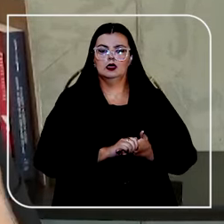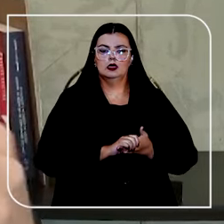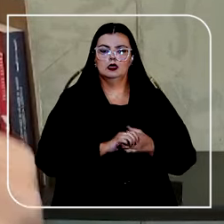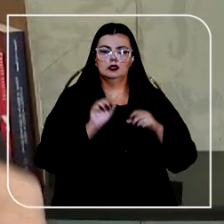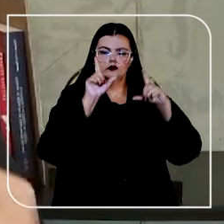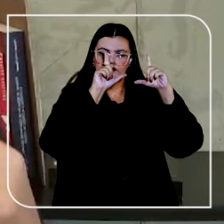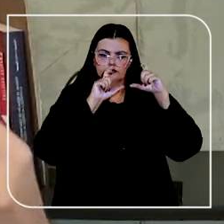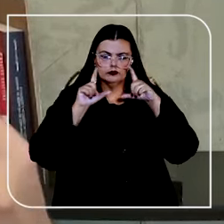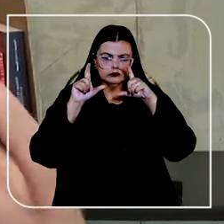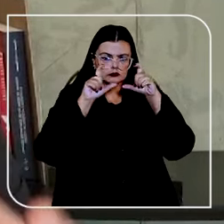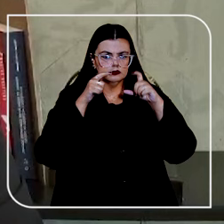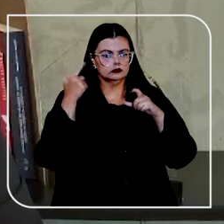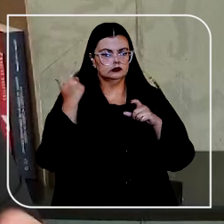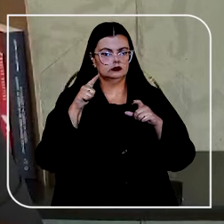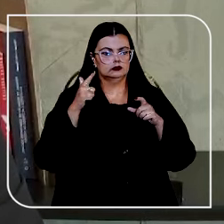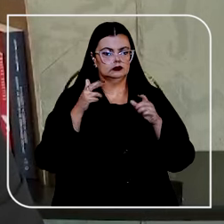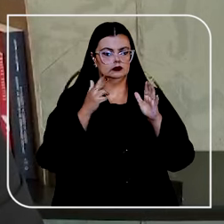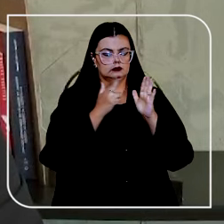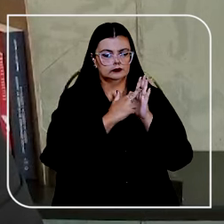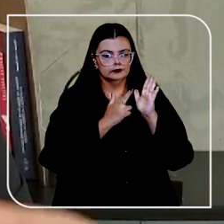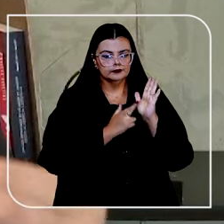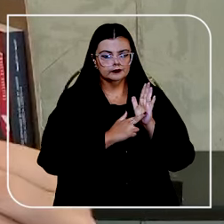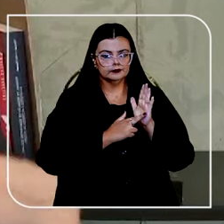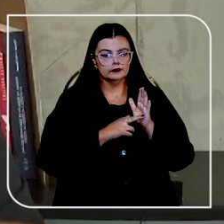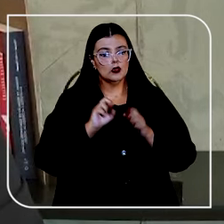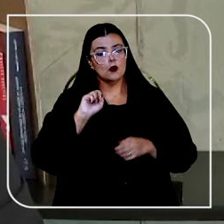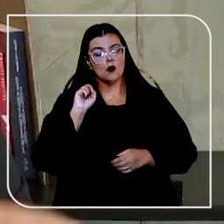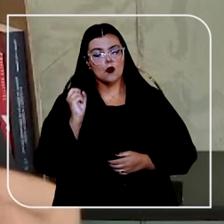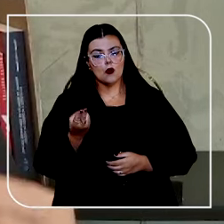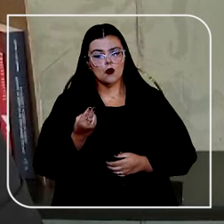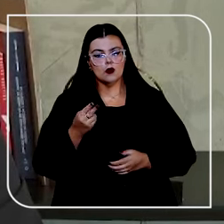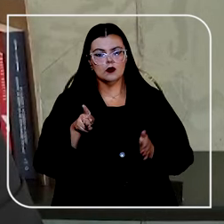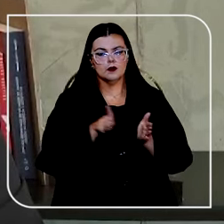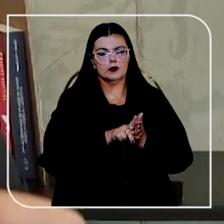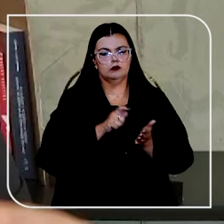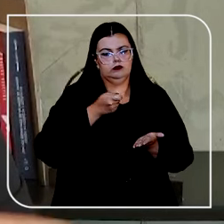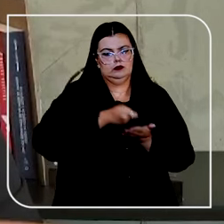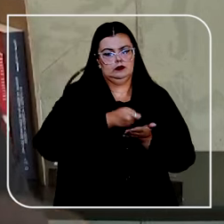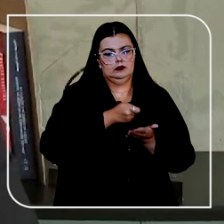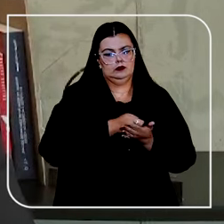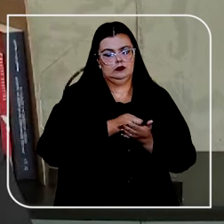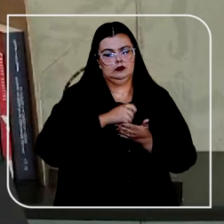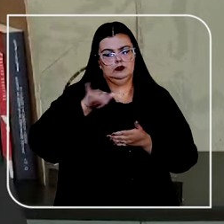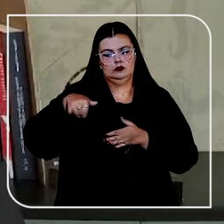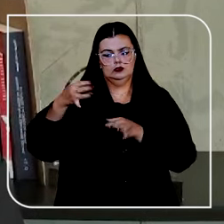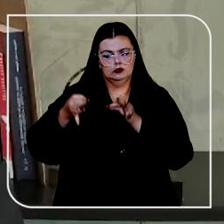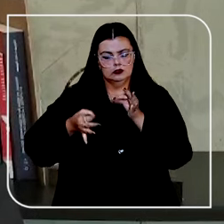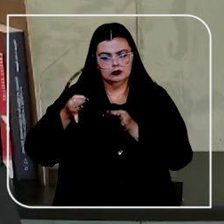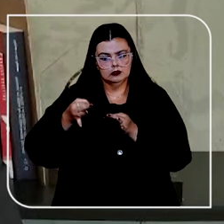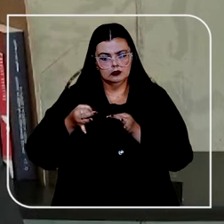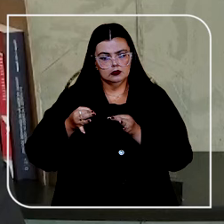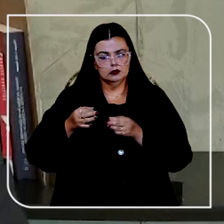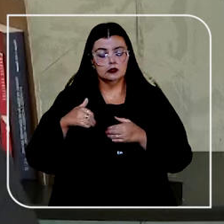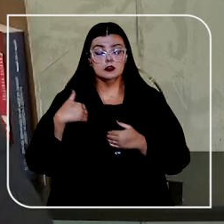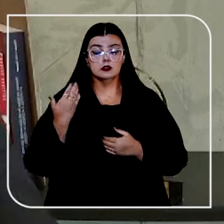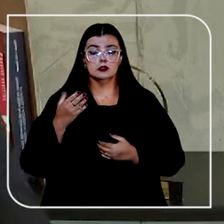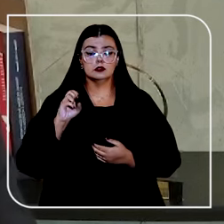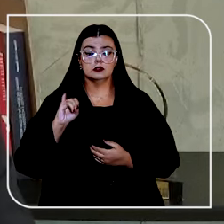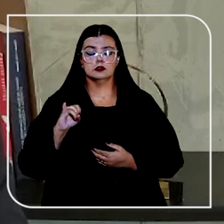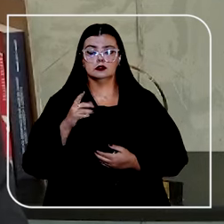que tenham alguma ilegalidade ou se isso somente é dever do Judiciário caso opte-se